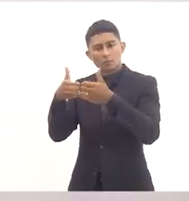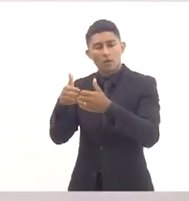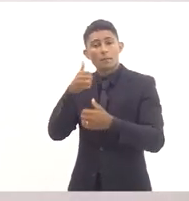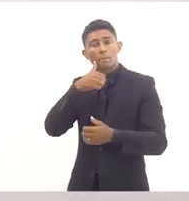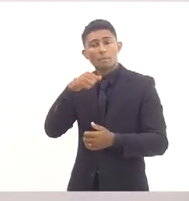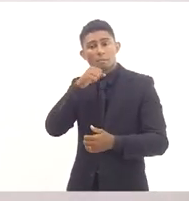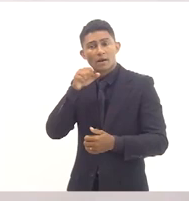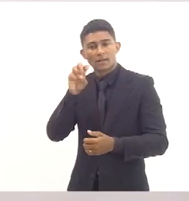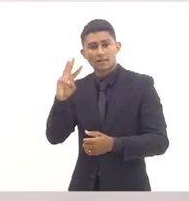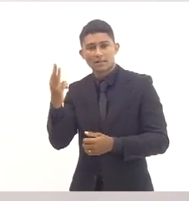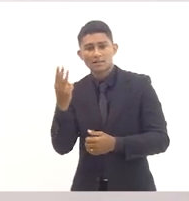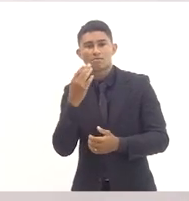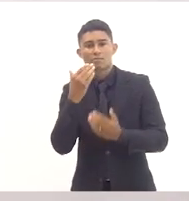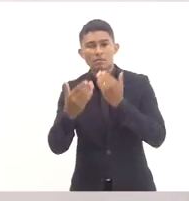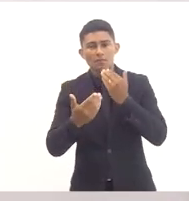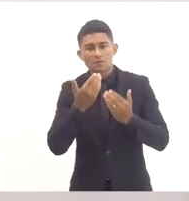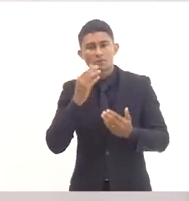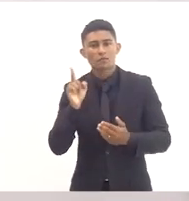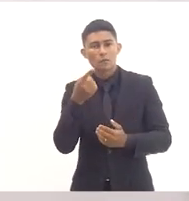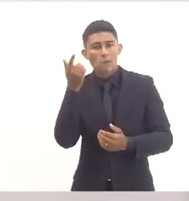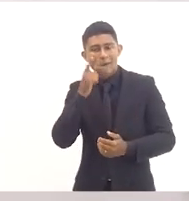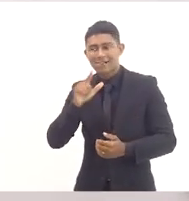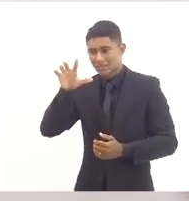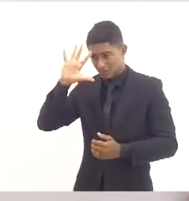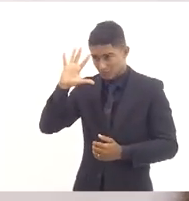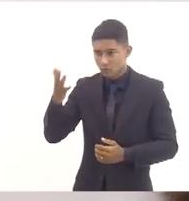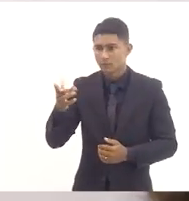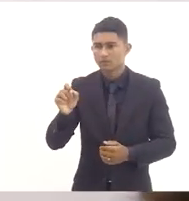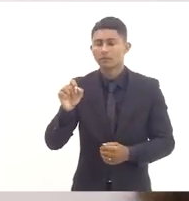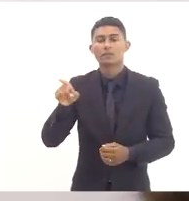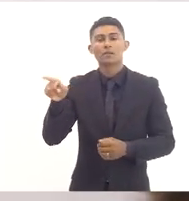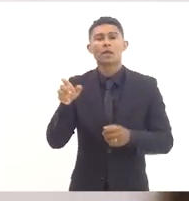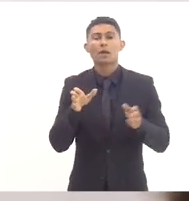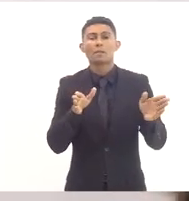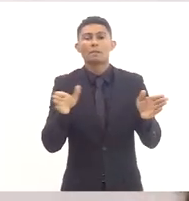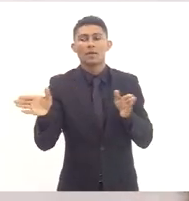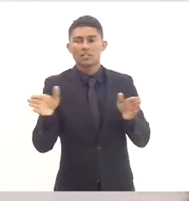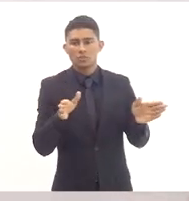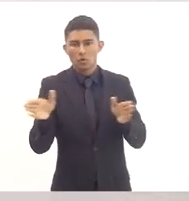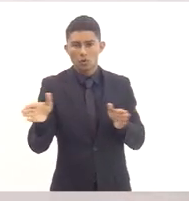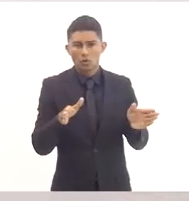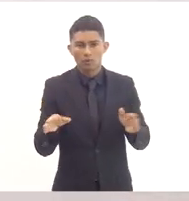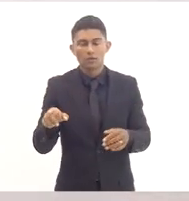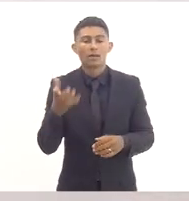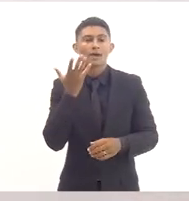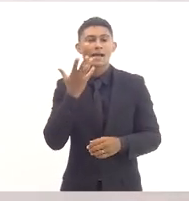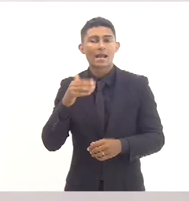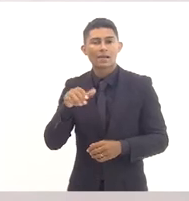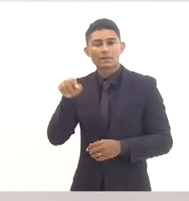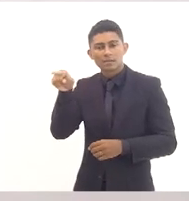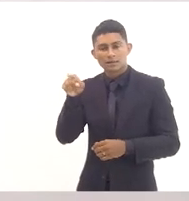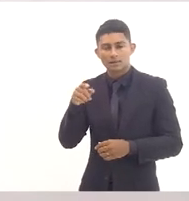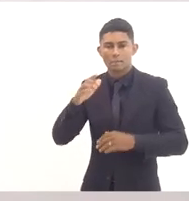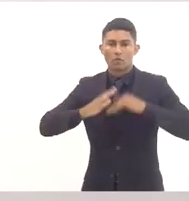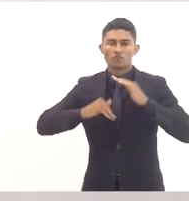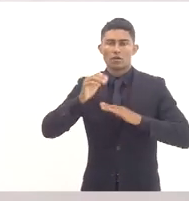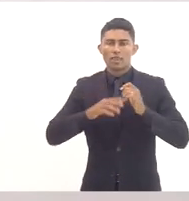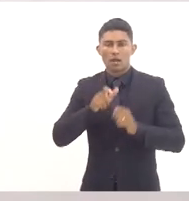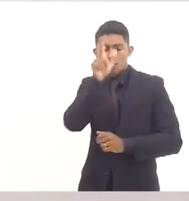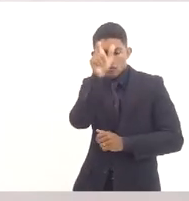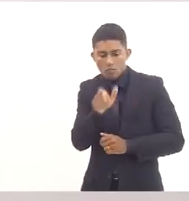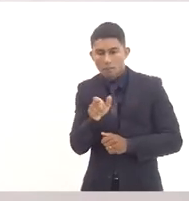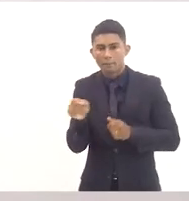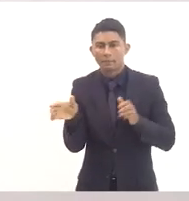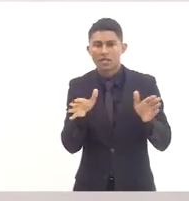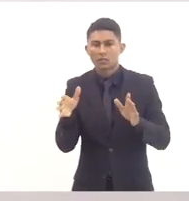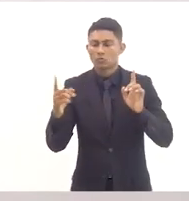nós conseguimos resolver Até que a questão do mediador é para ela para que essas crianças têm o atendimento é o